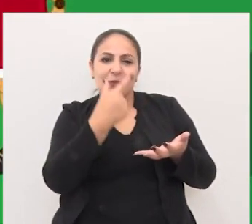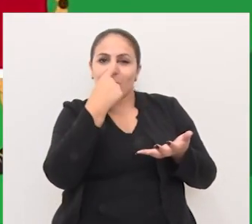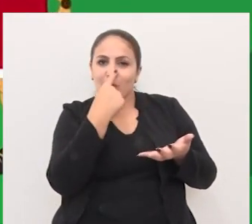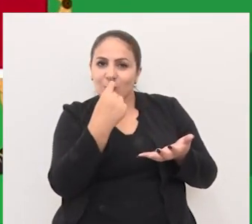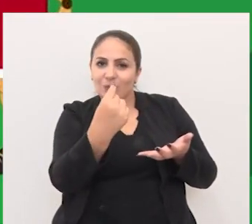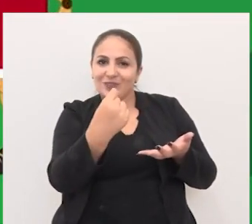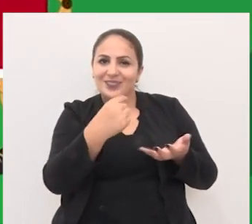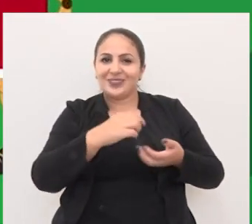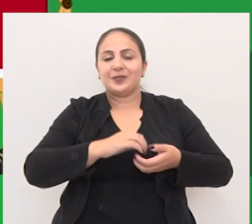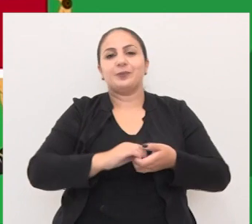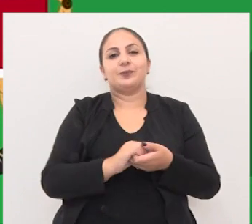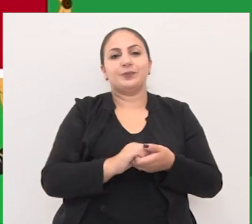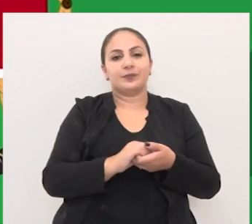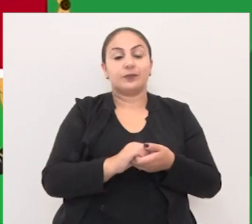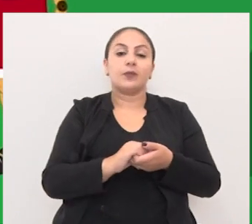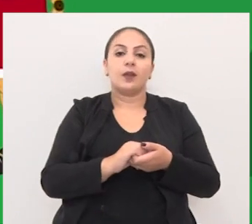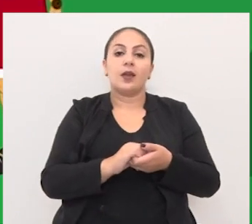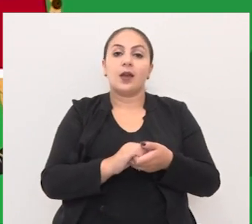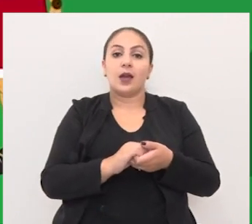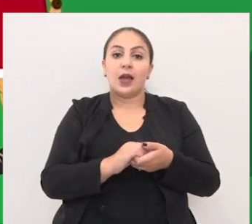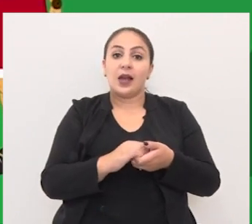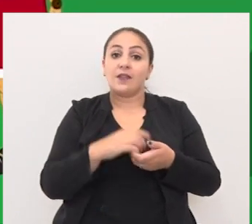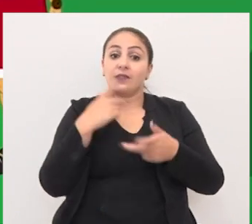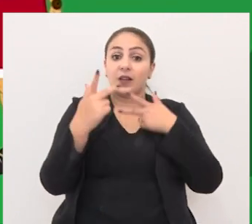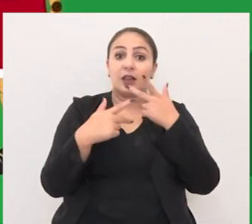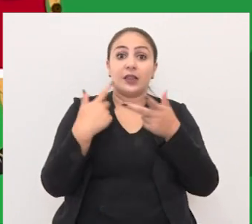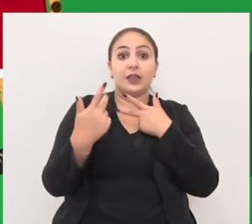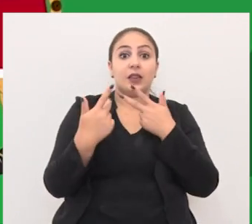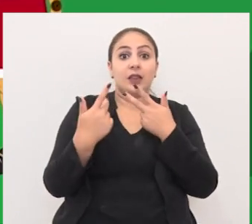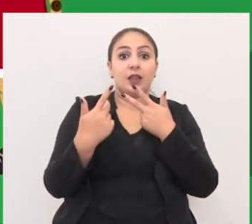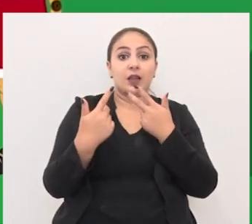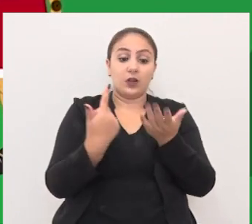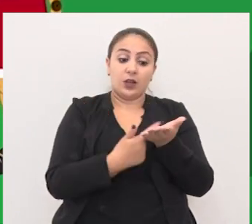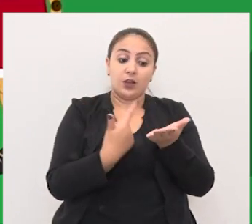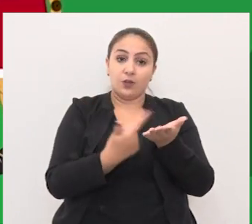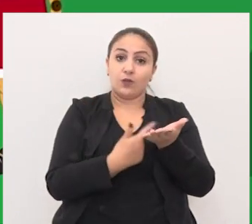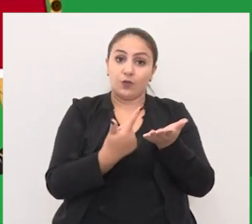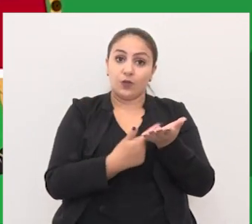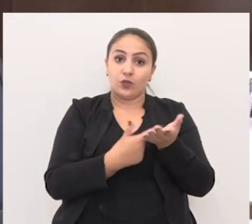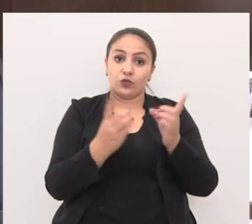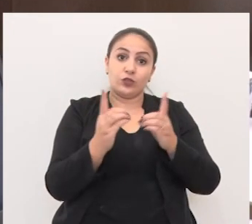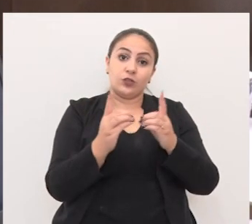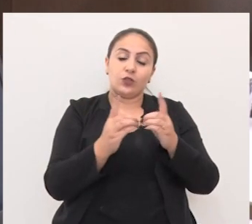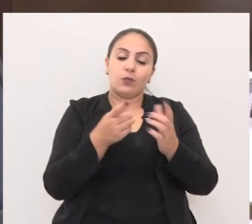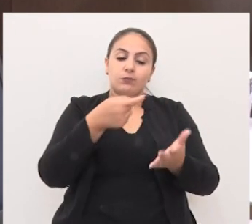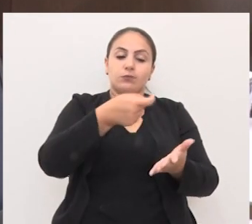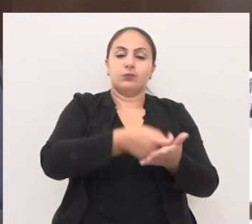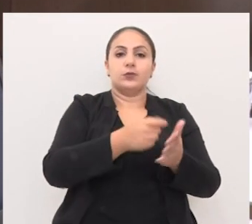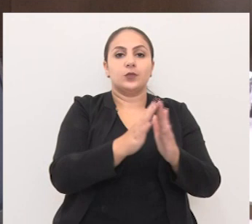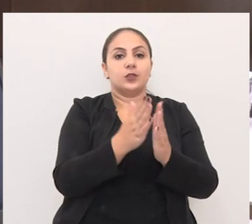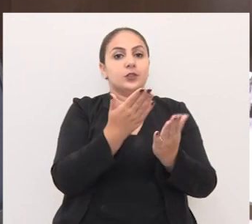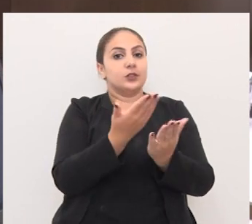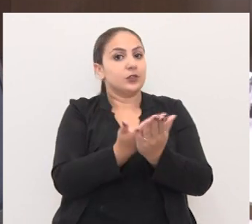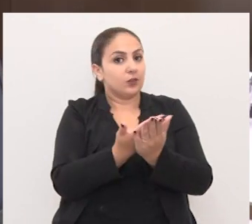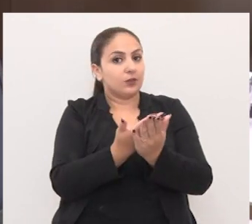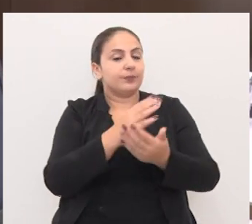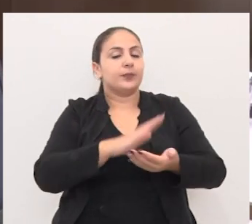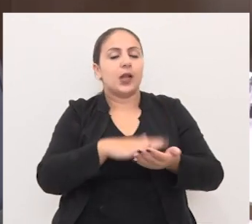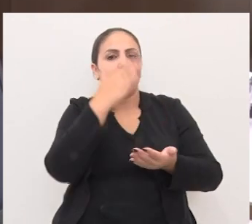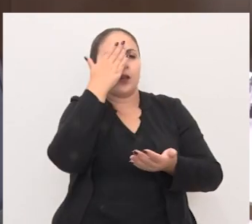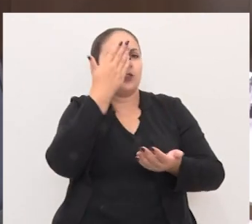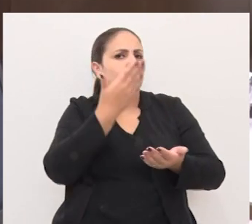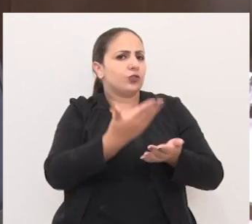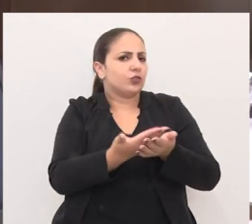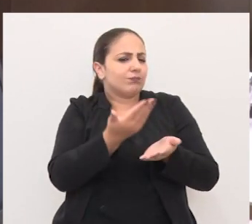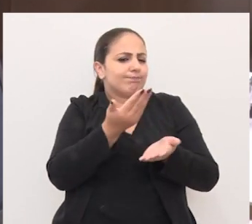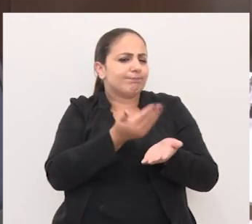aprovação da lei, as narrações de livros didáticos serão obrigatórias nas escolas. O vereador Ronaldo Rosa acredita